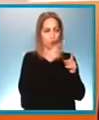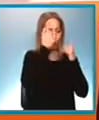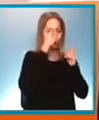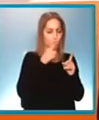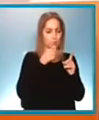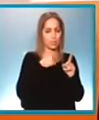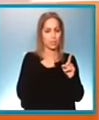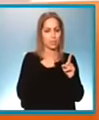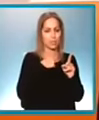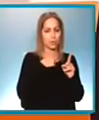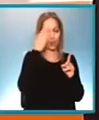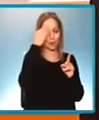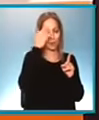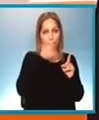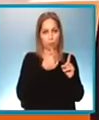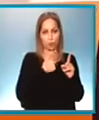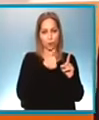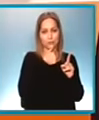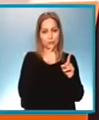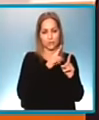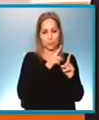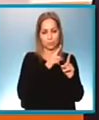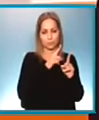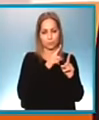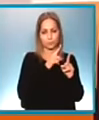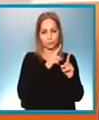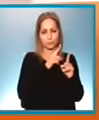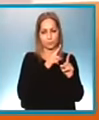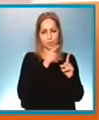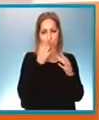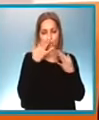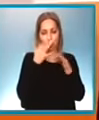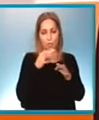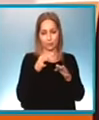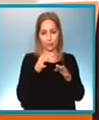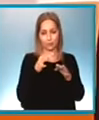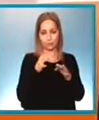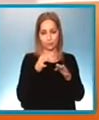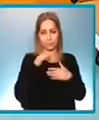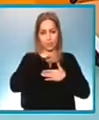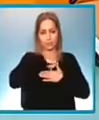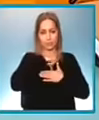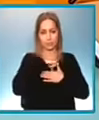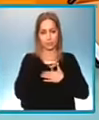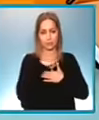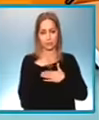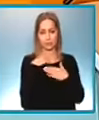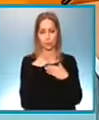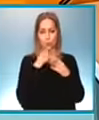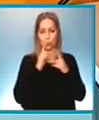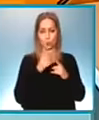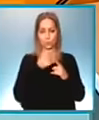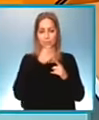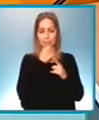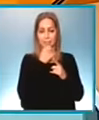ficar boa de cabeça, para me salvar. Era uma coisa natural que estava dentro de mim. Só eu comecei a cantar e